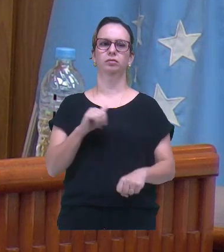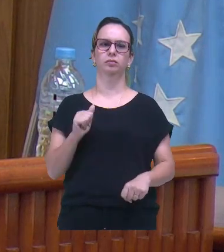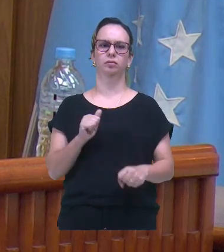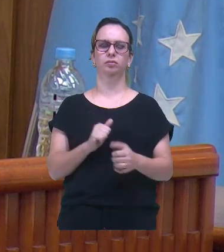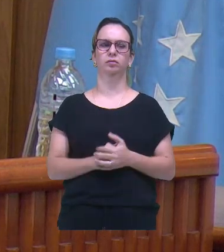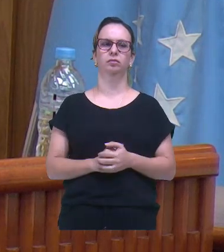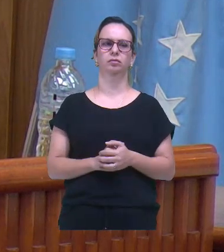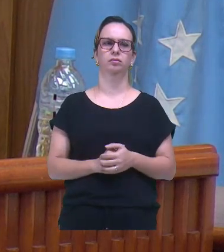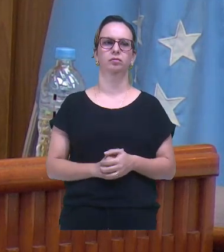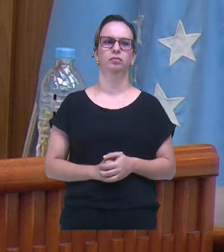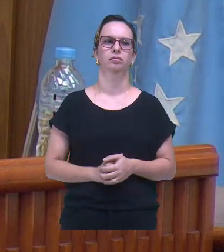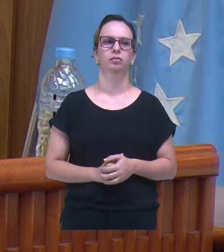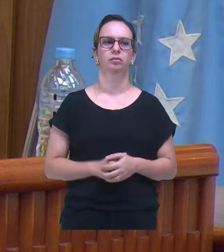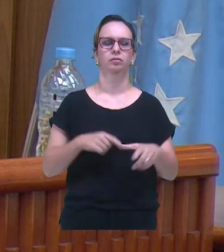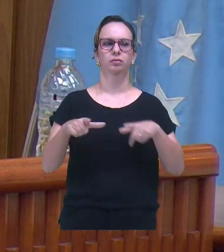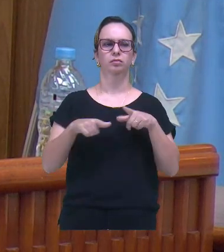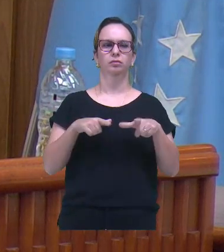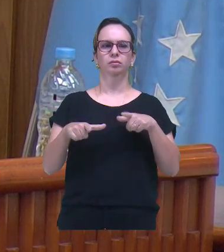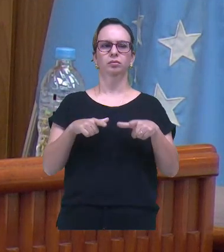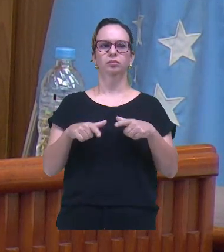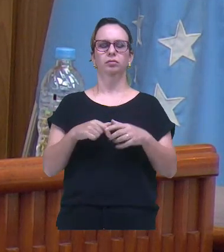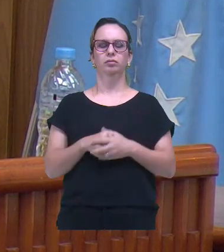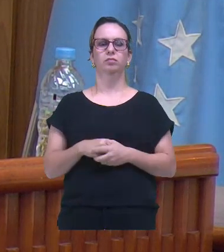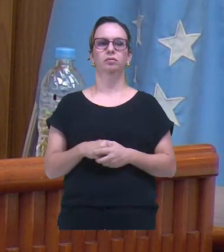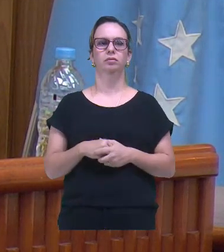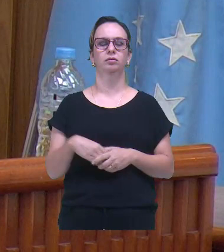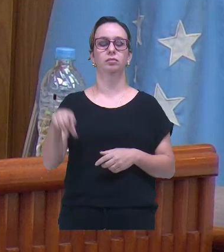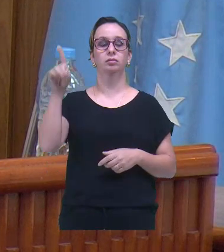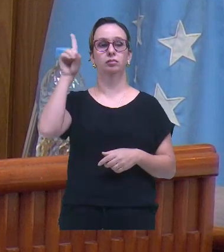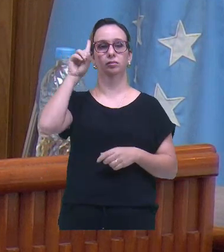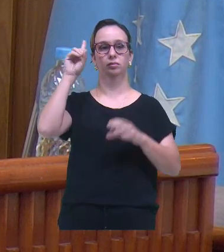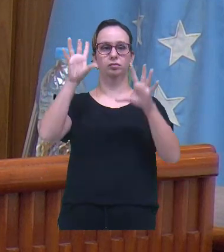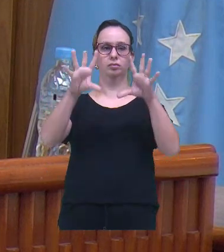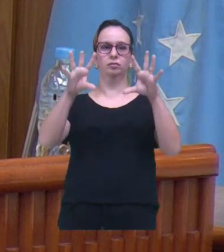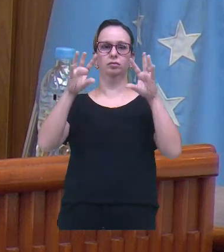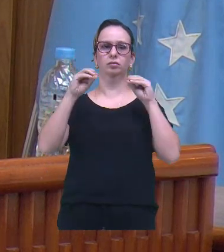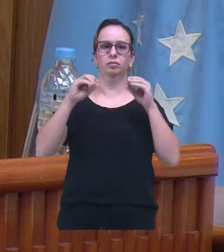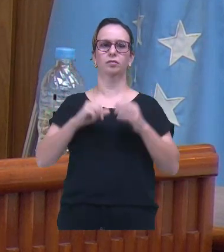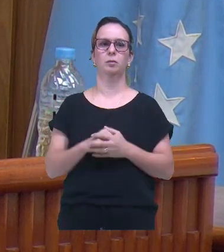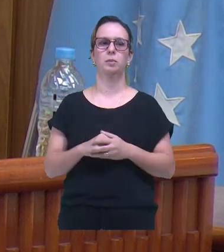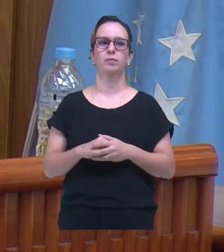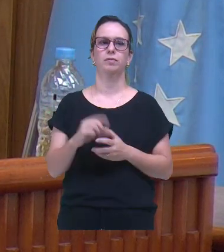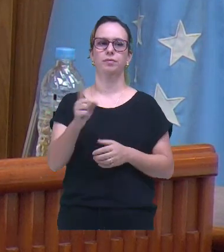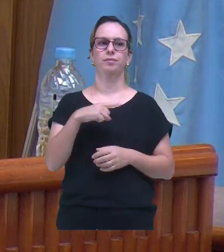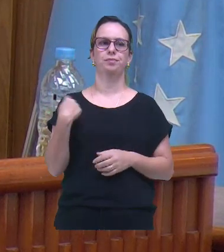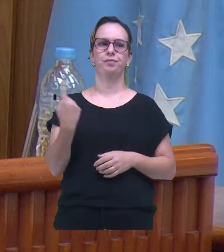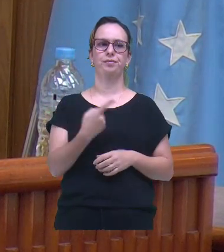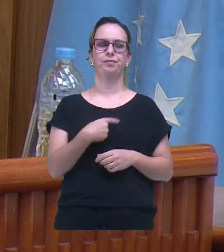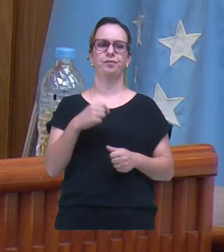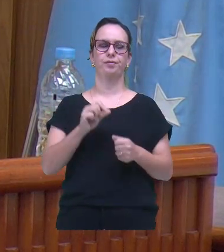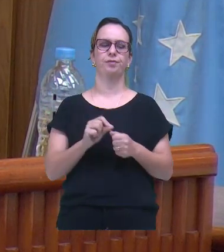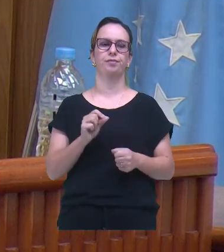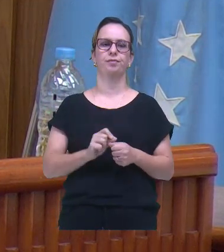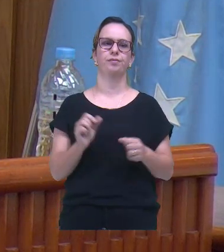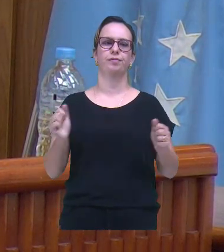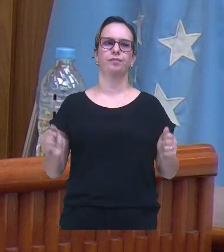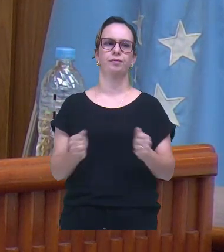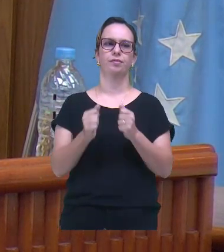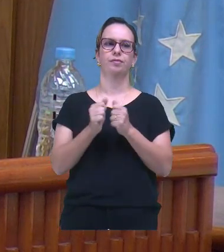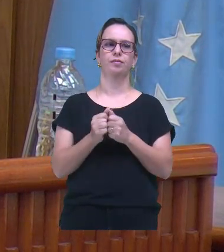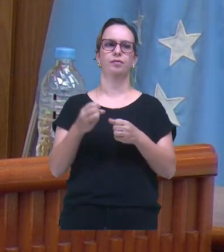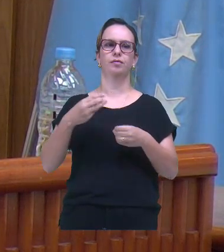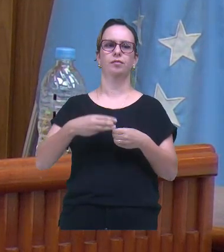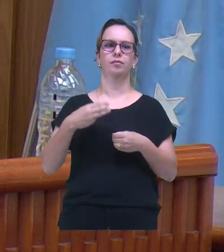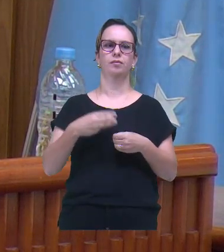do trabalho diário, diurno, que nós desempenhamos juntos aqui no município de Assis,